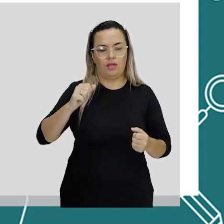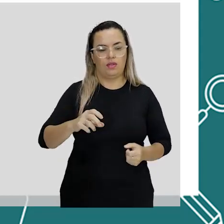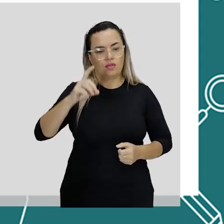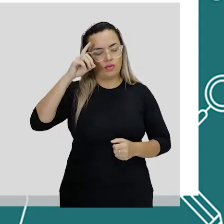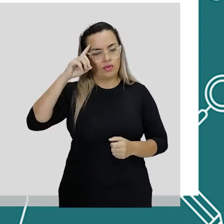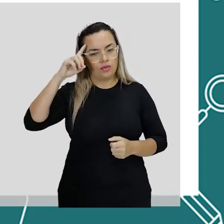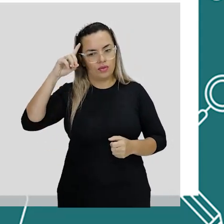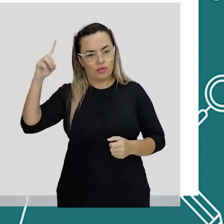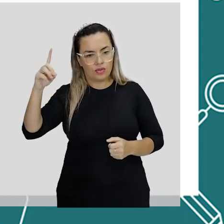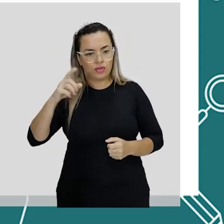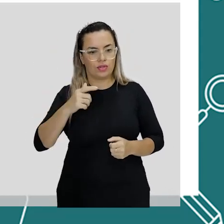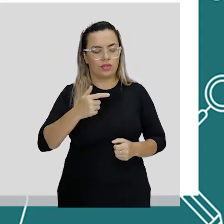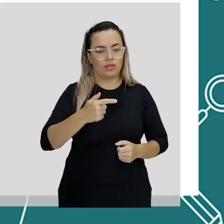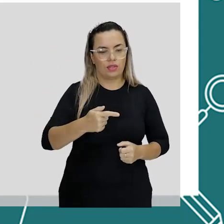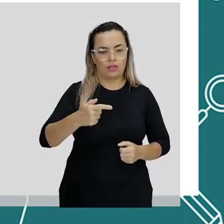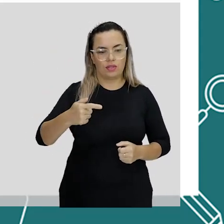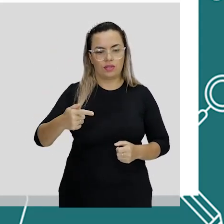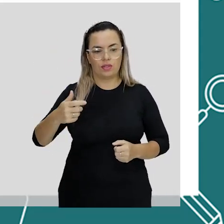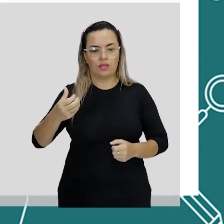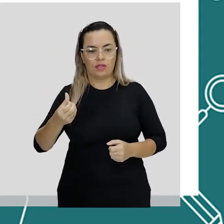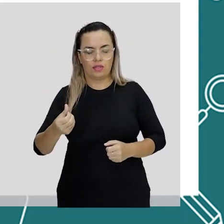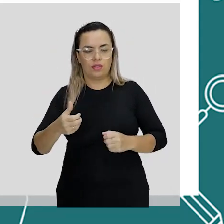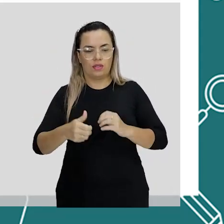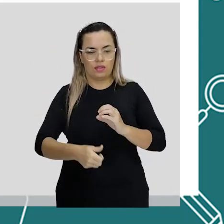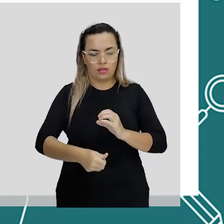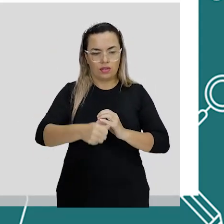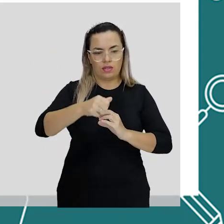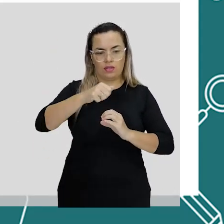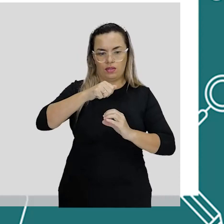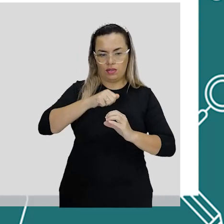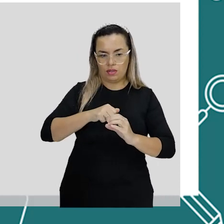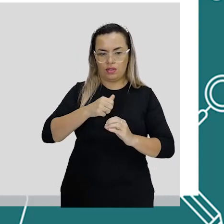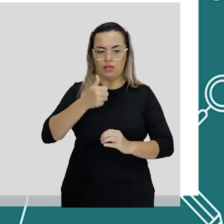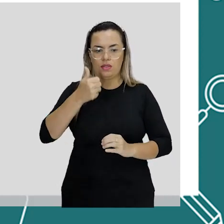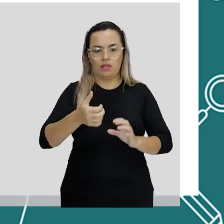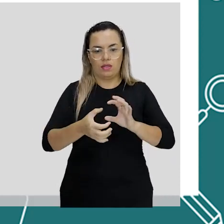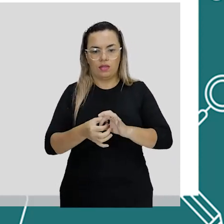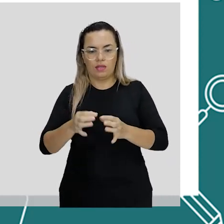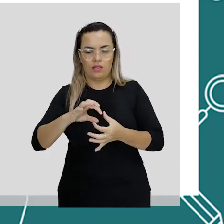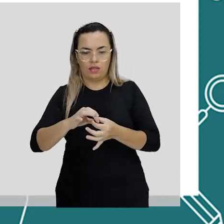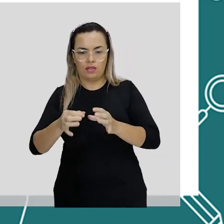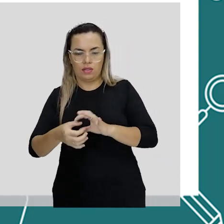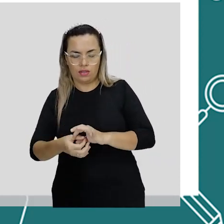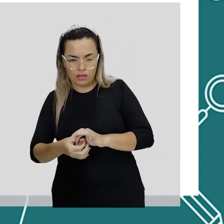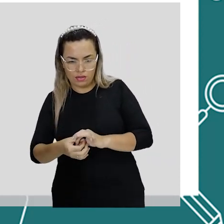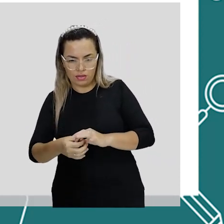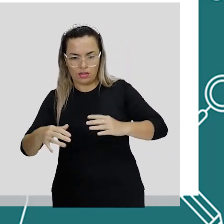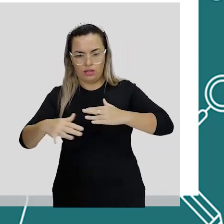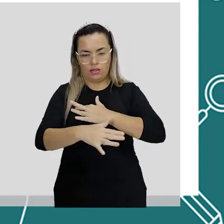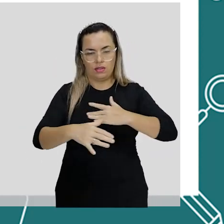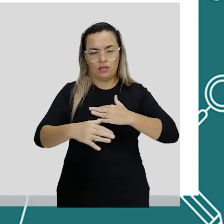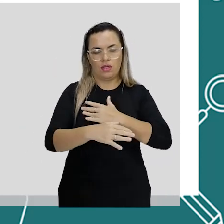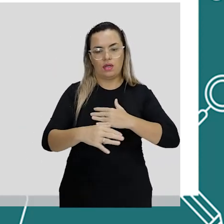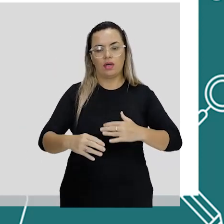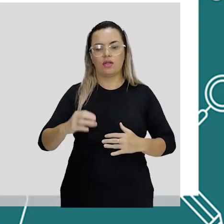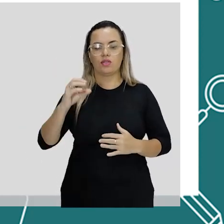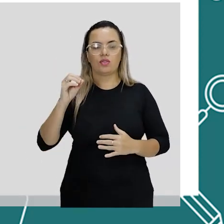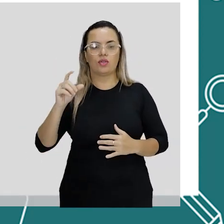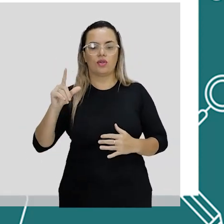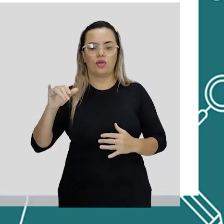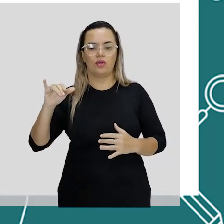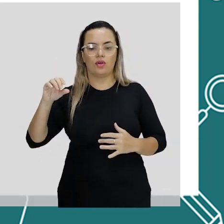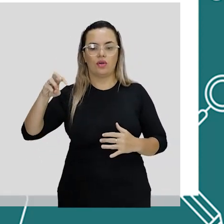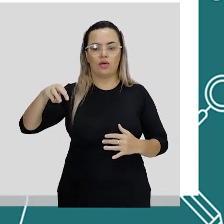776 anos antes de Cristo, nas primeiras Olimpíadas realizadas na cidade de Olímpia. Dentre as provas que